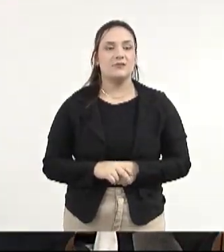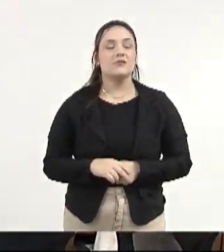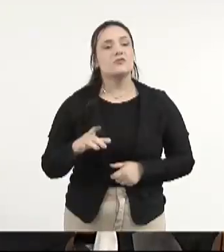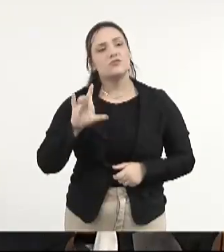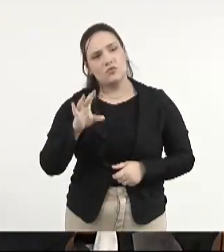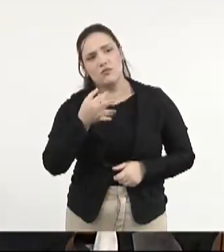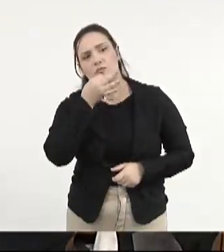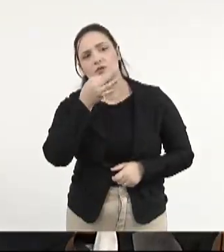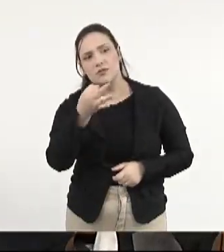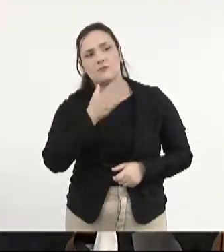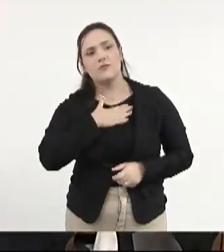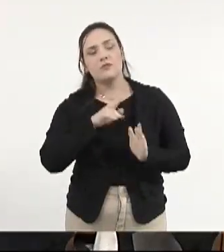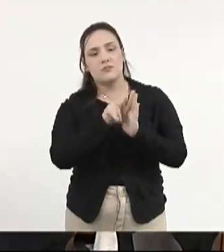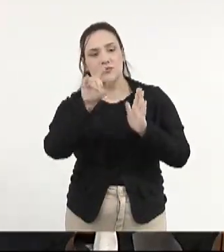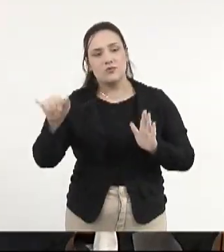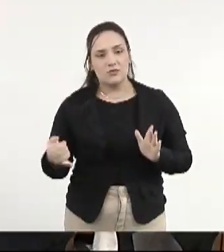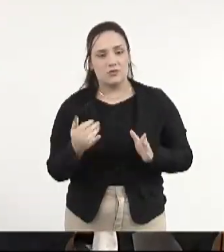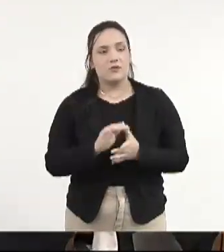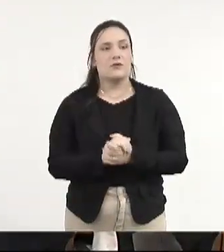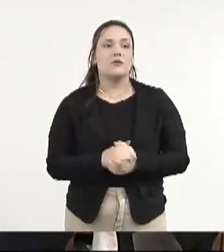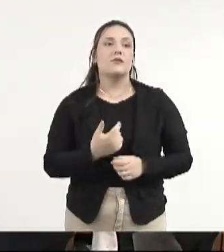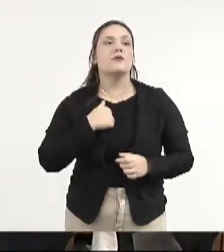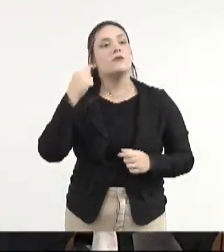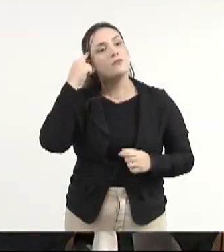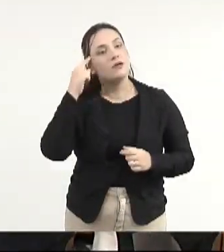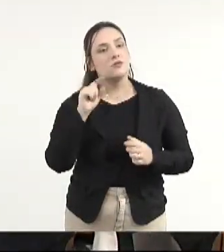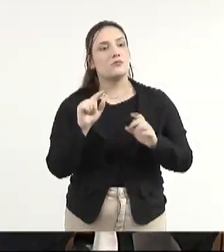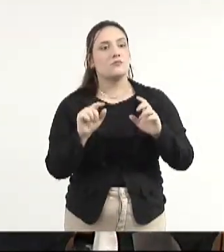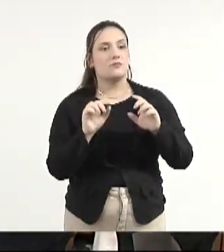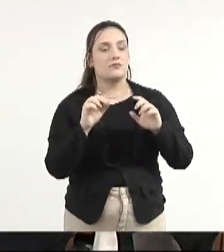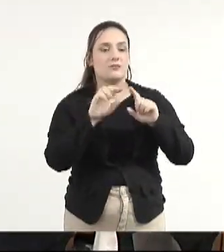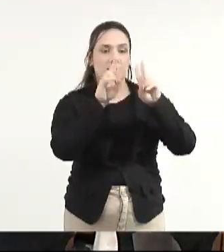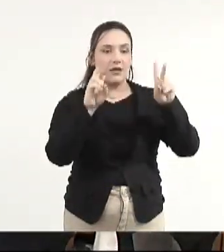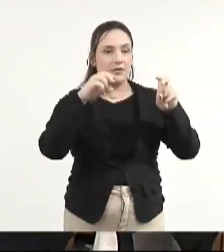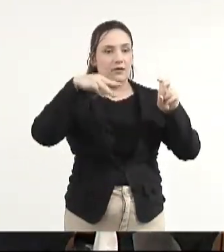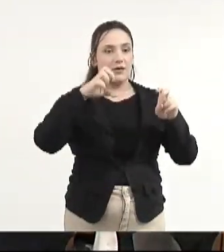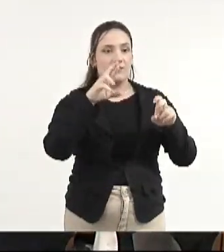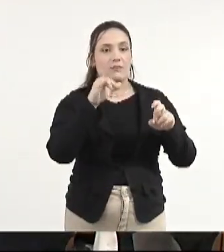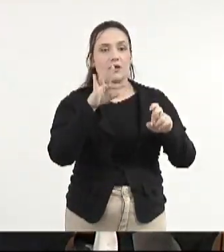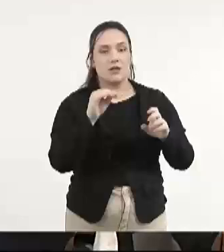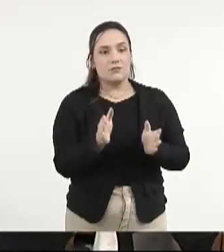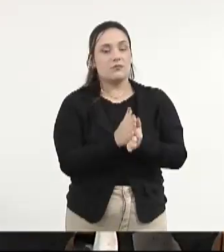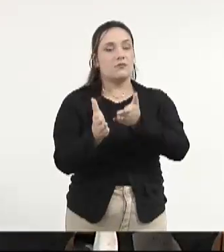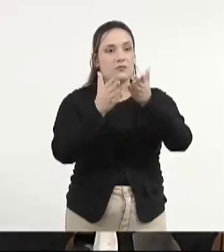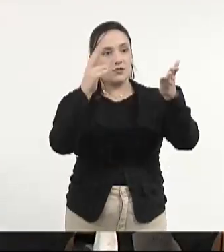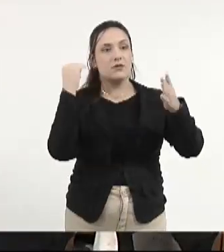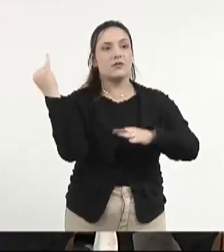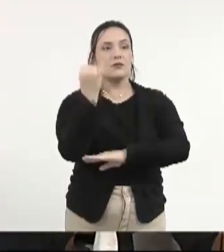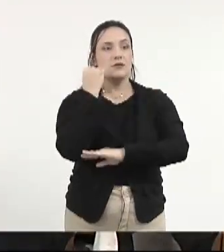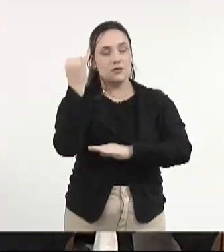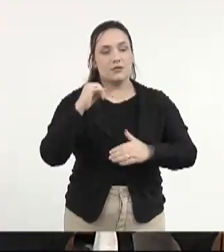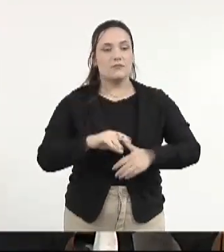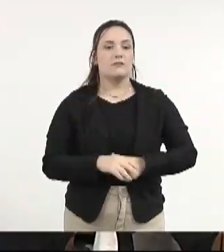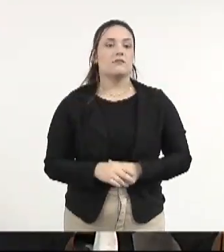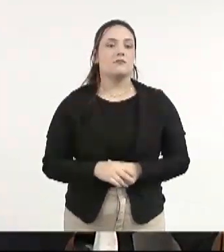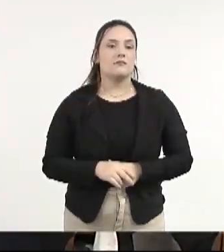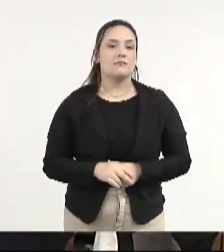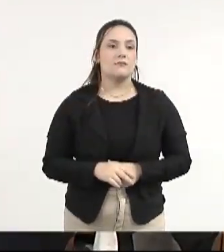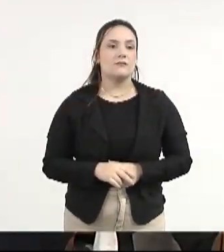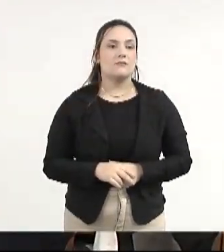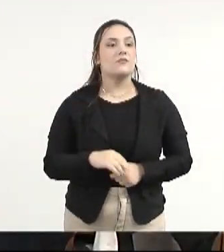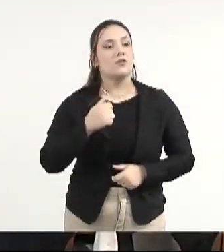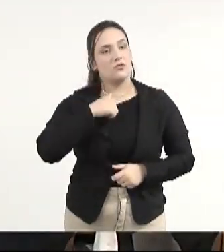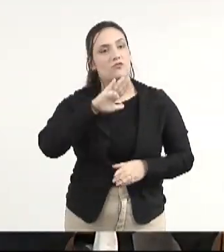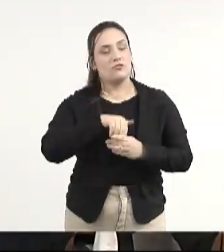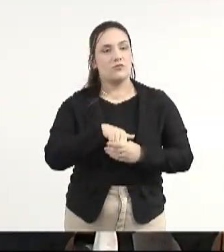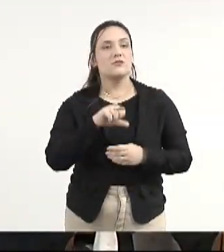uma ressalva que quero fazer esse projeto, um projeto que eu acho o mérito dele louvável, importante.